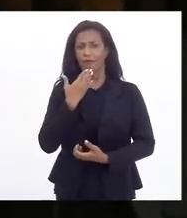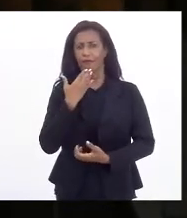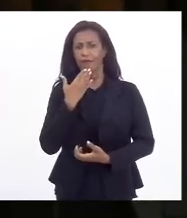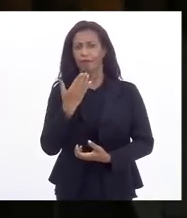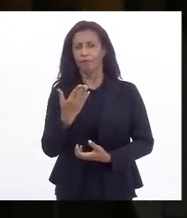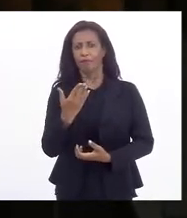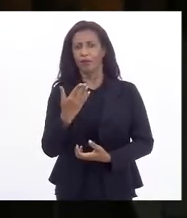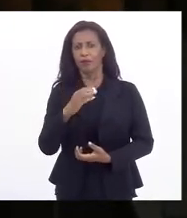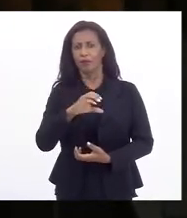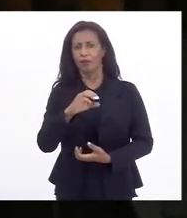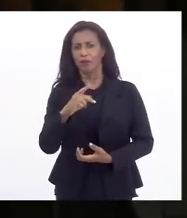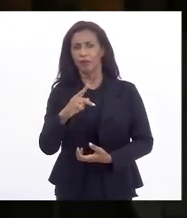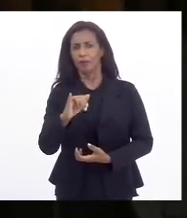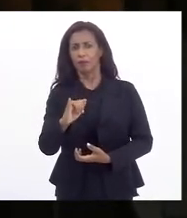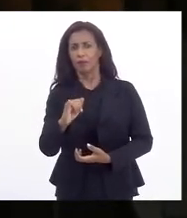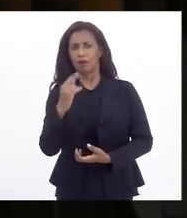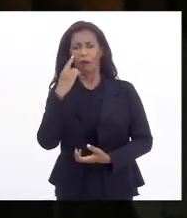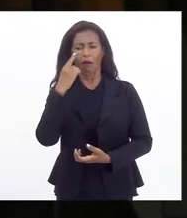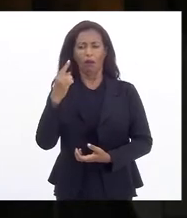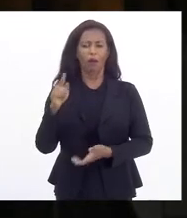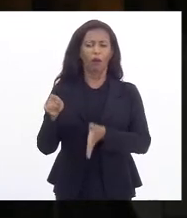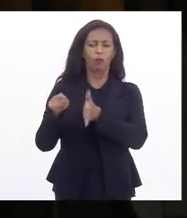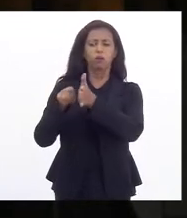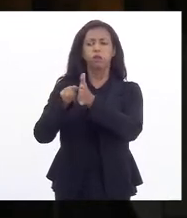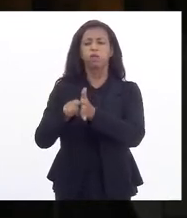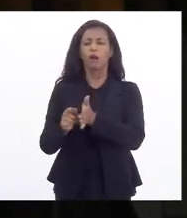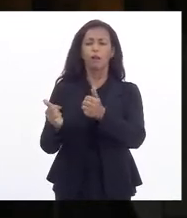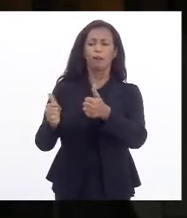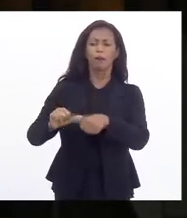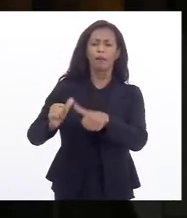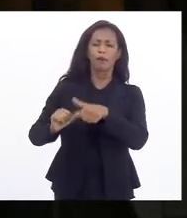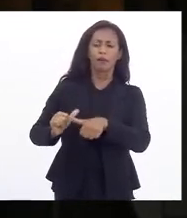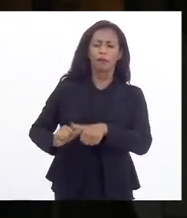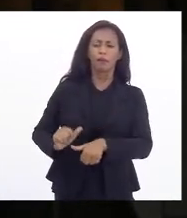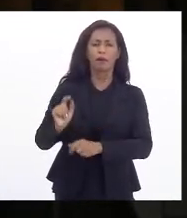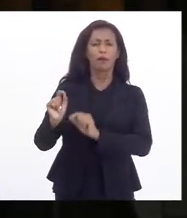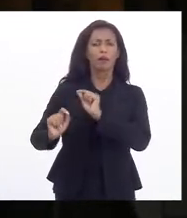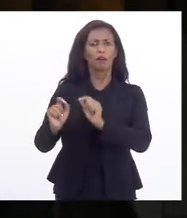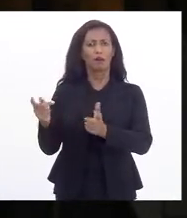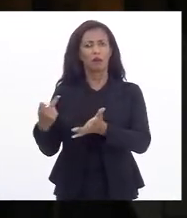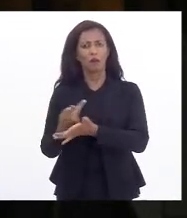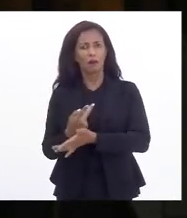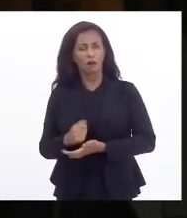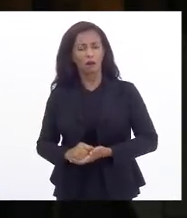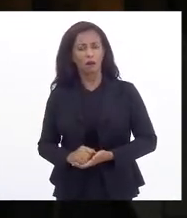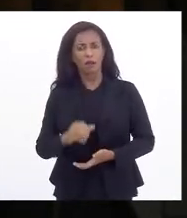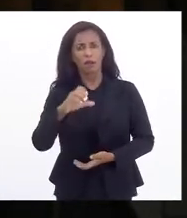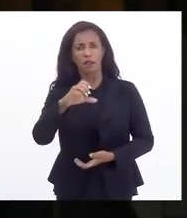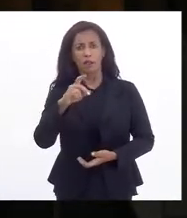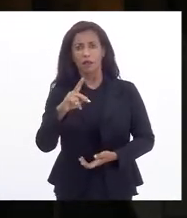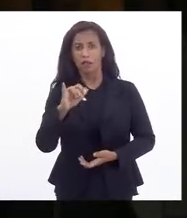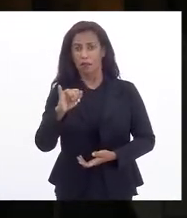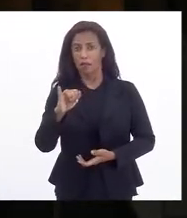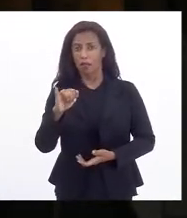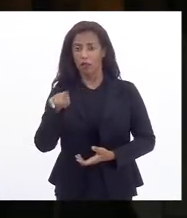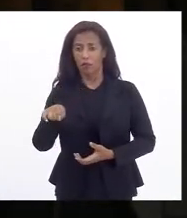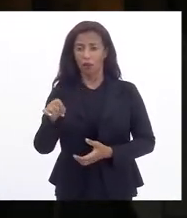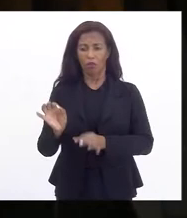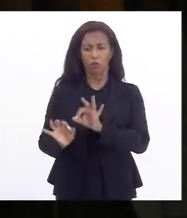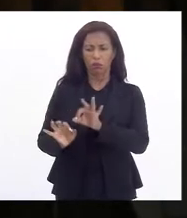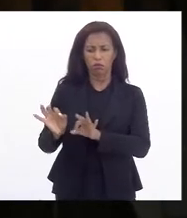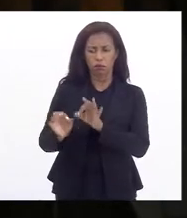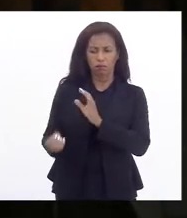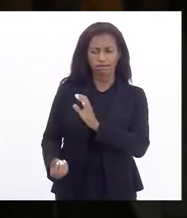de CPI para enxergar averiguar as causas a CPI foi instalada